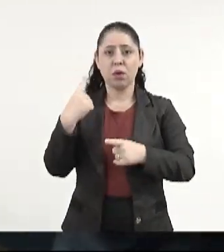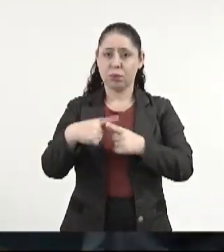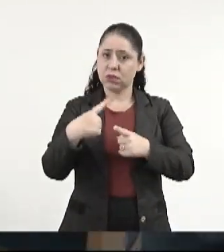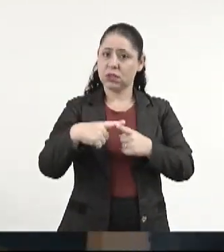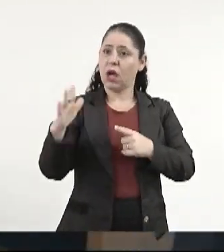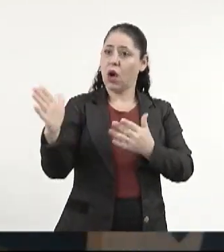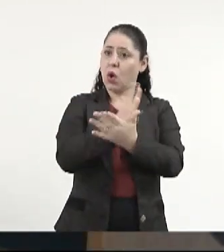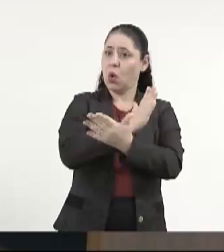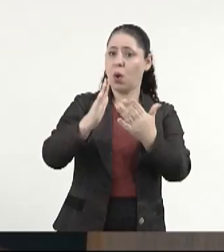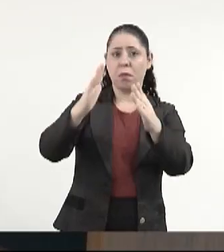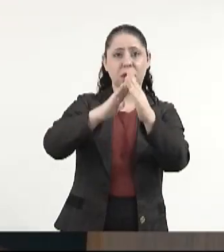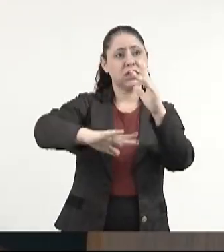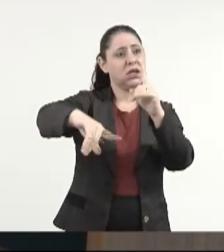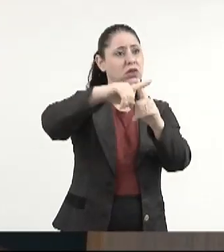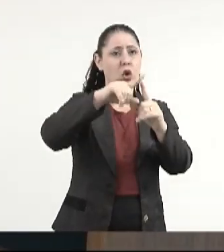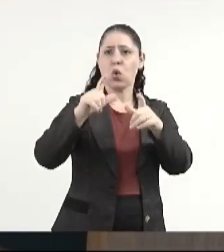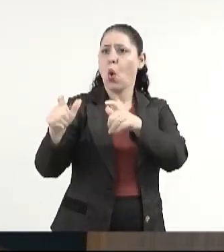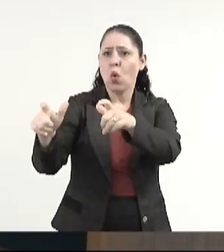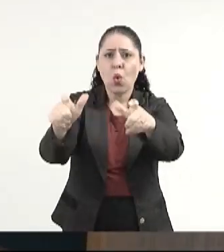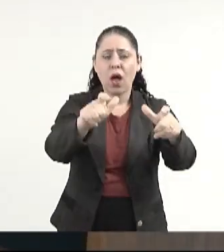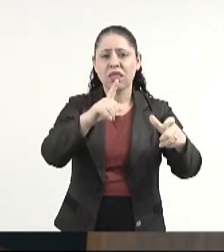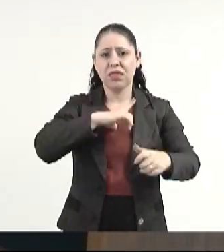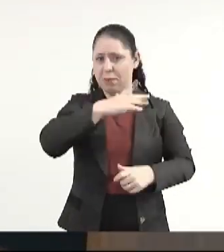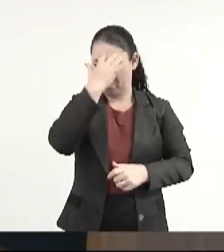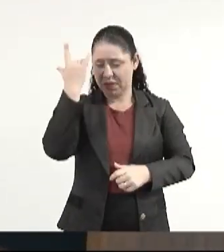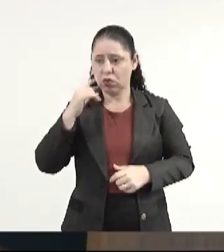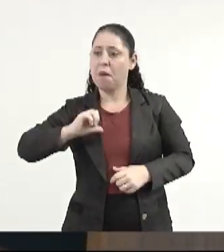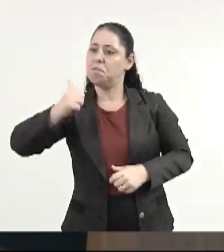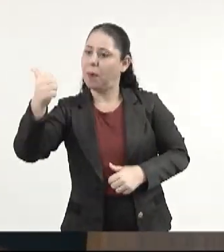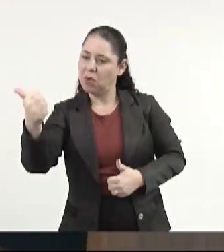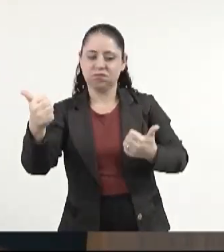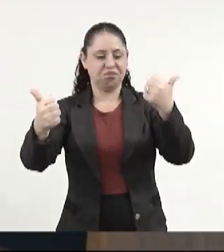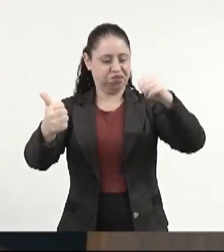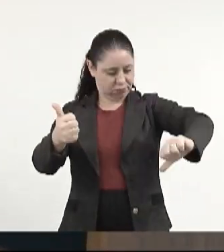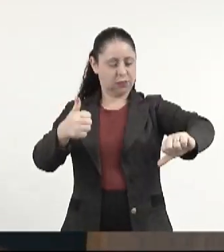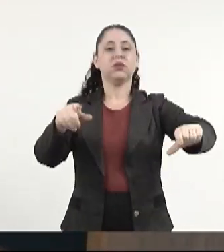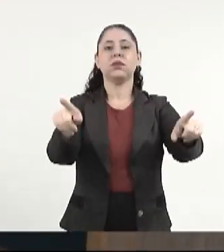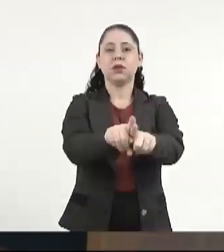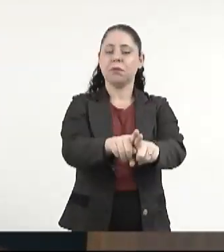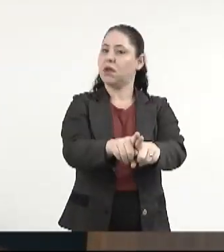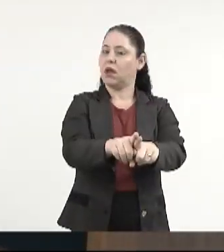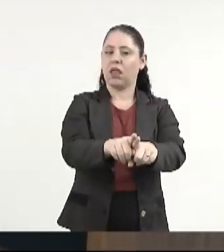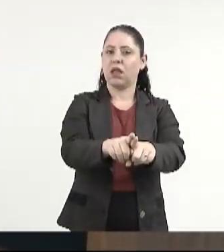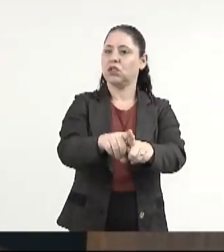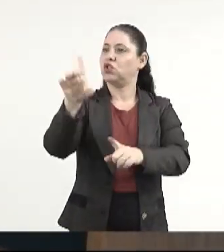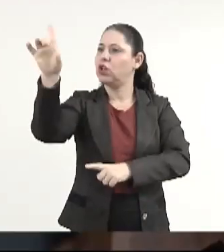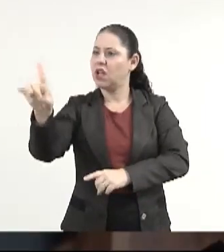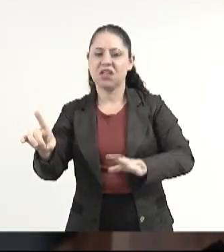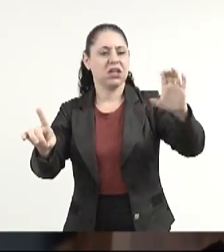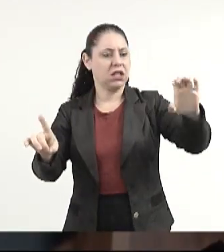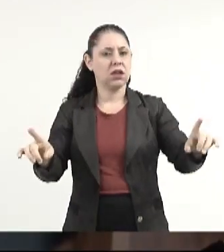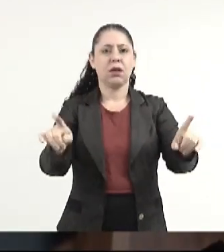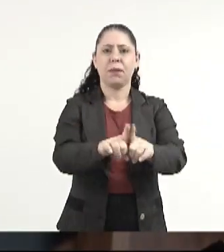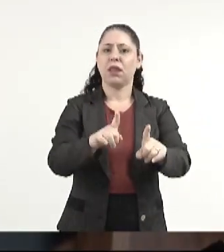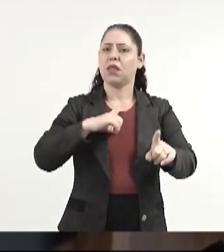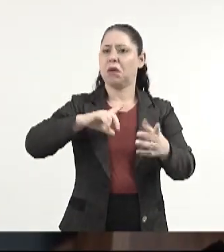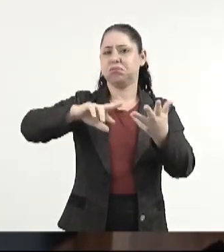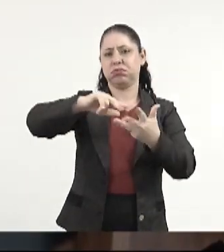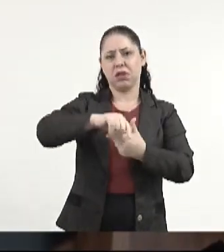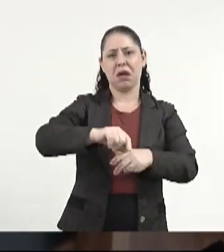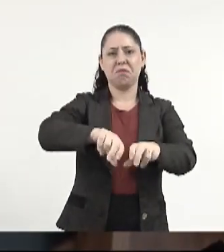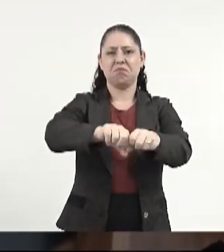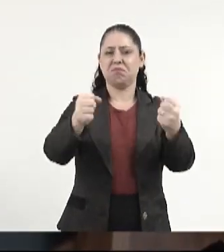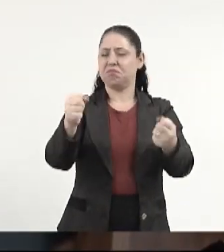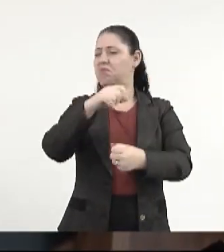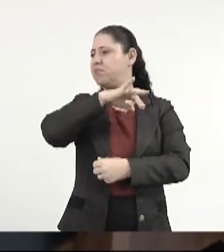se em algumas igrejas tem, todos os lugares tem gente que presta e gente que não presta. Isso na direita e também na esquerda. E tem muita coisa